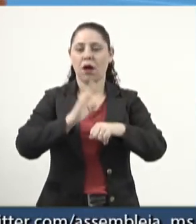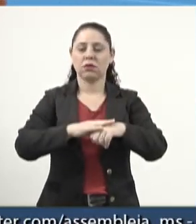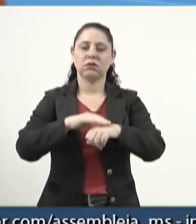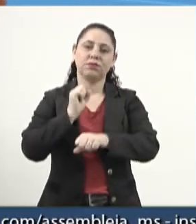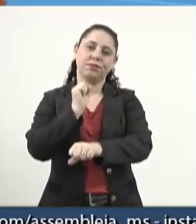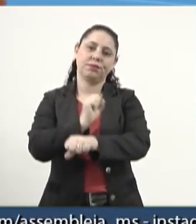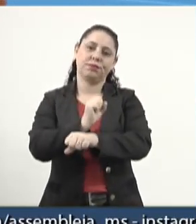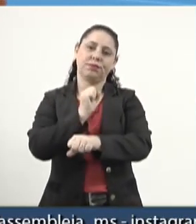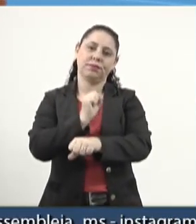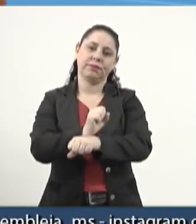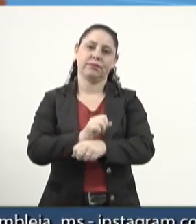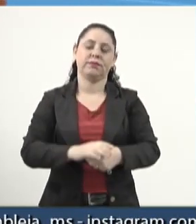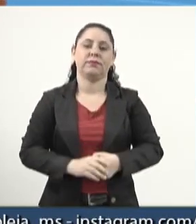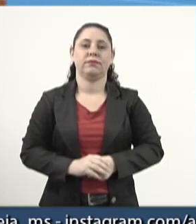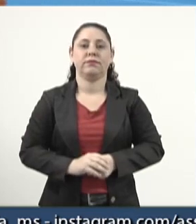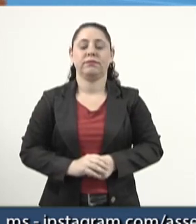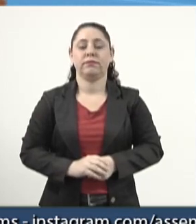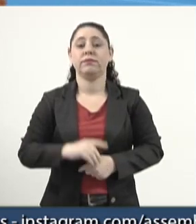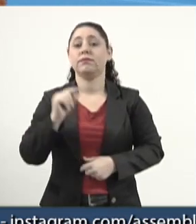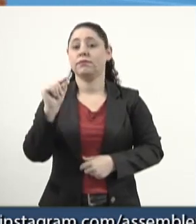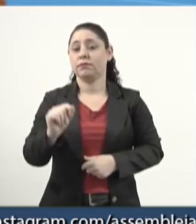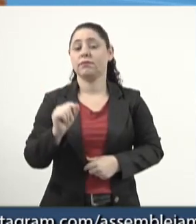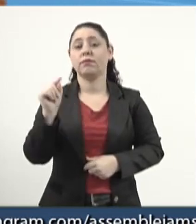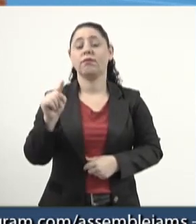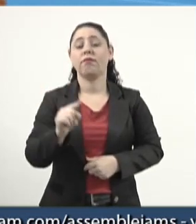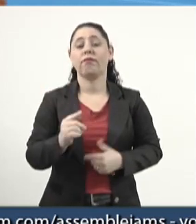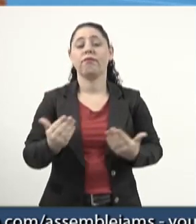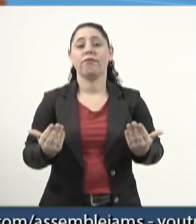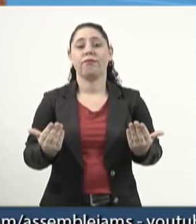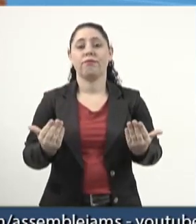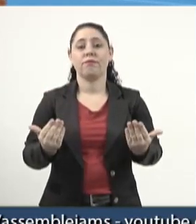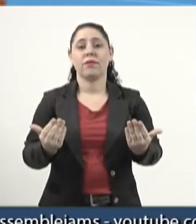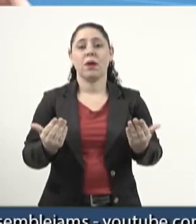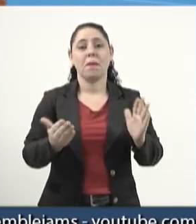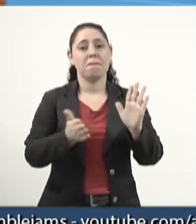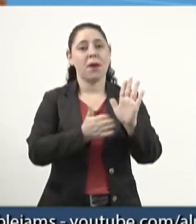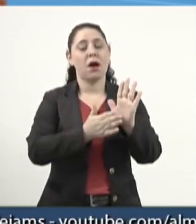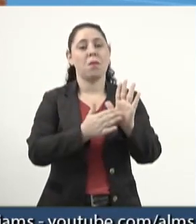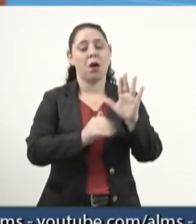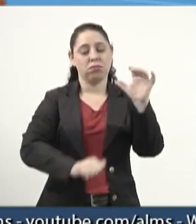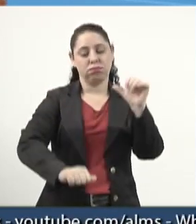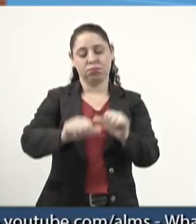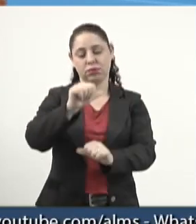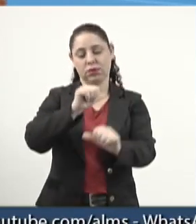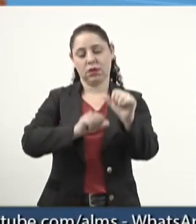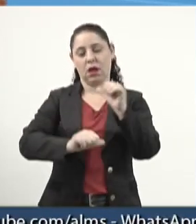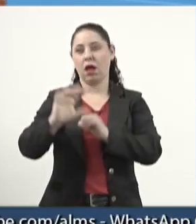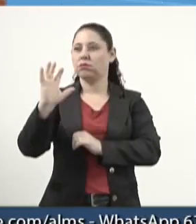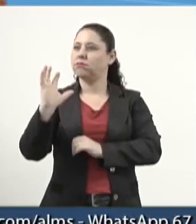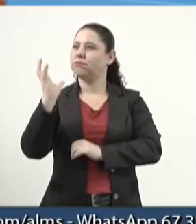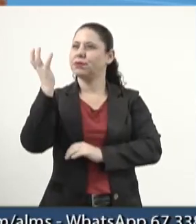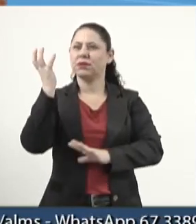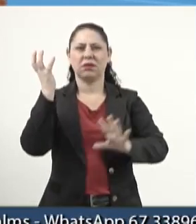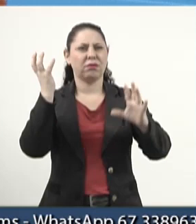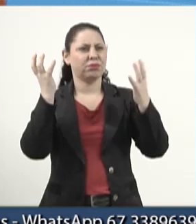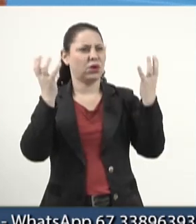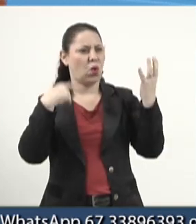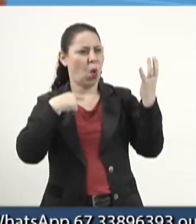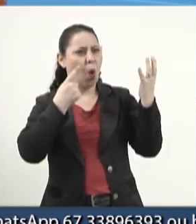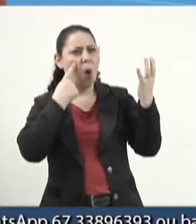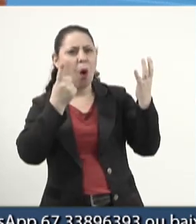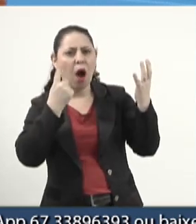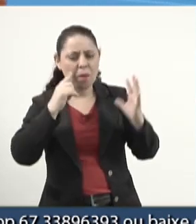adiada, que é a das mudanças climáticas. Olha o que está acontecendo